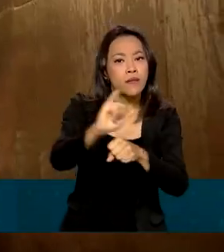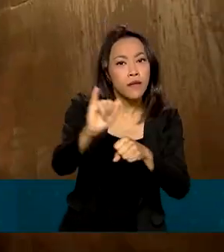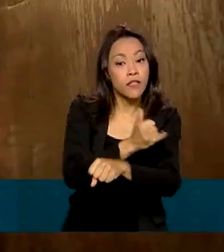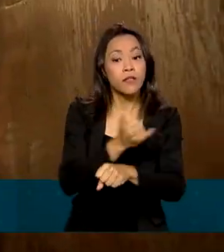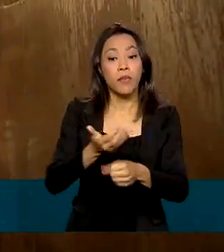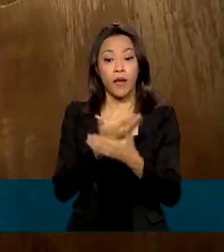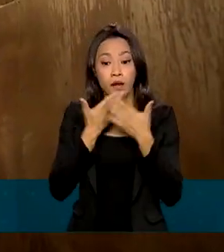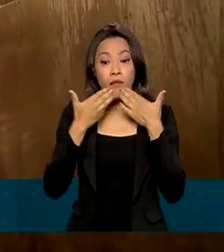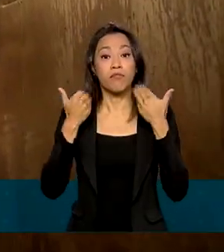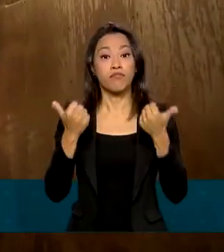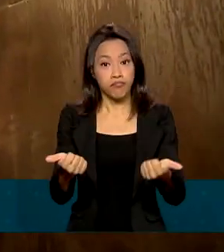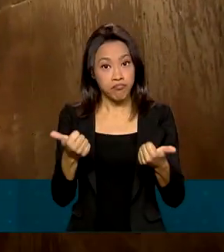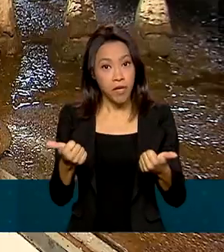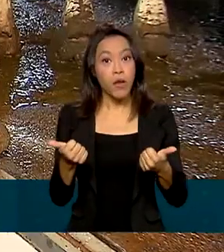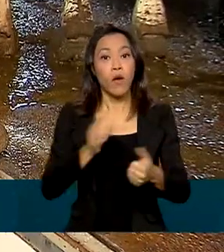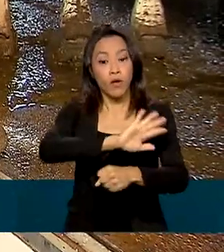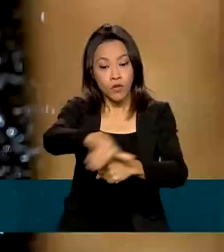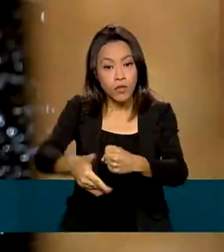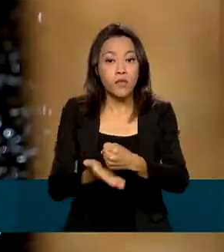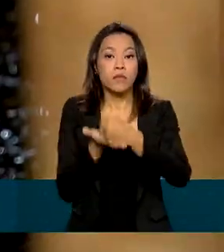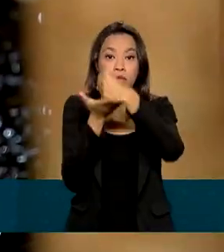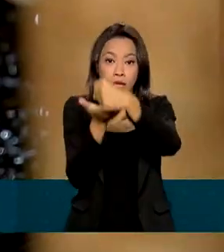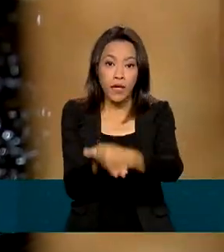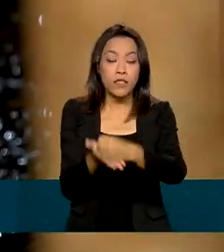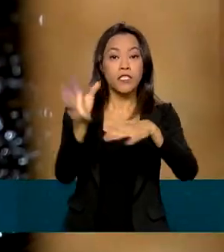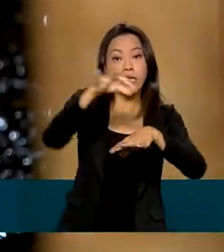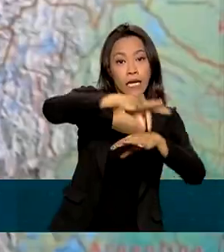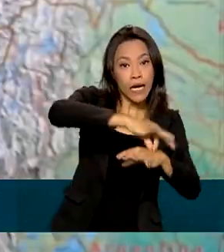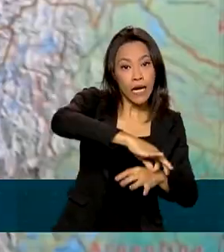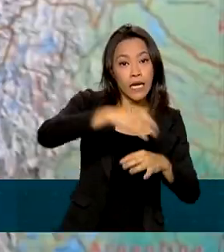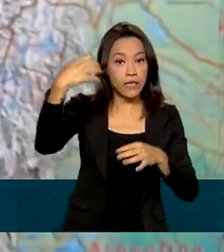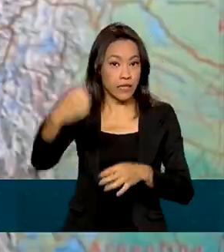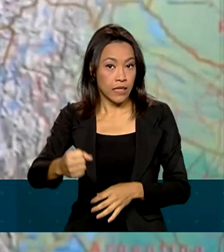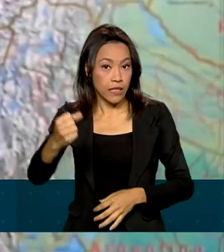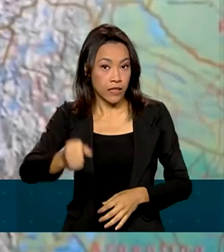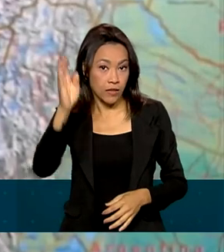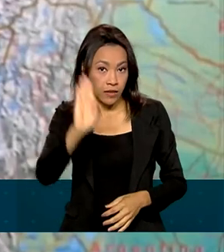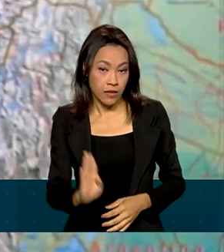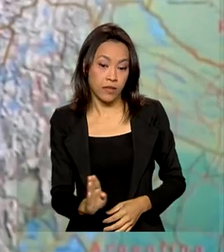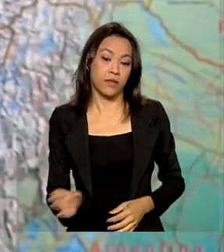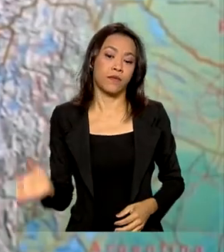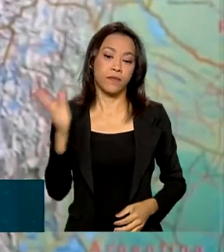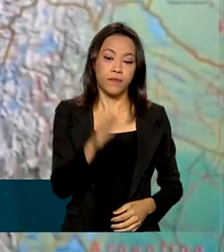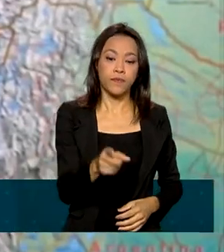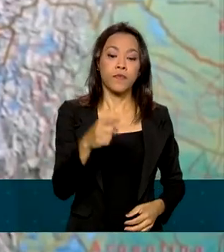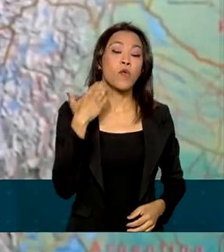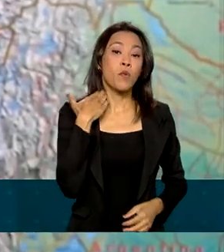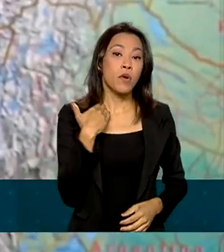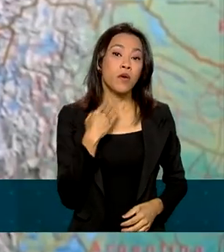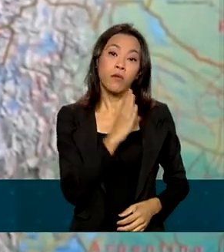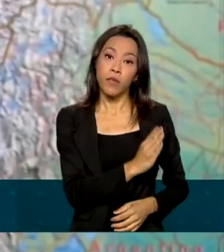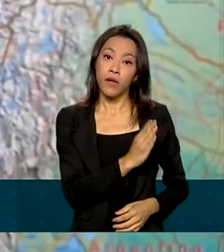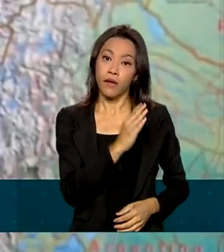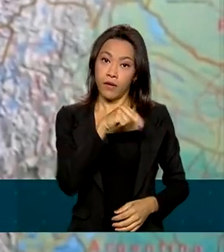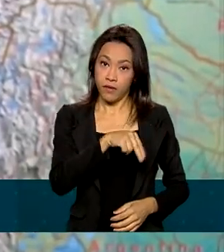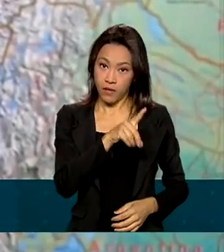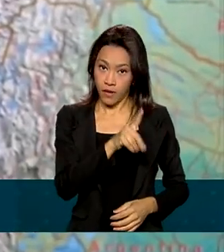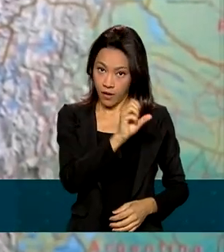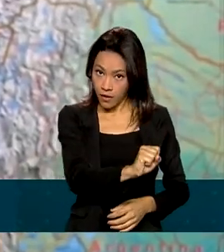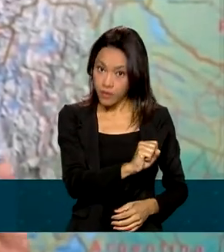produção sustentável de carne e leite no Brasil o BNDS o demais bancos públicos e privados